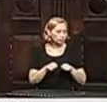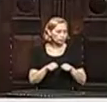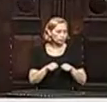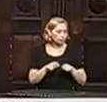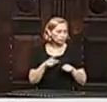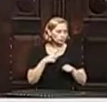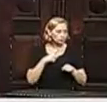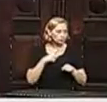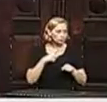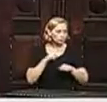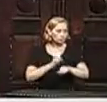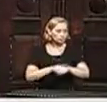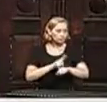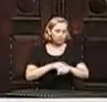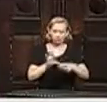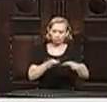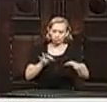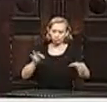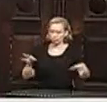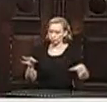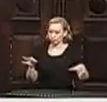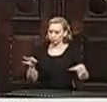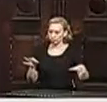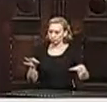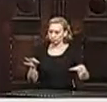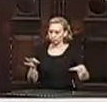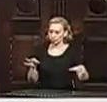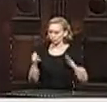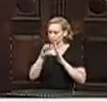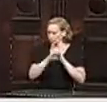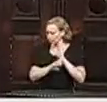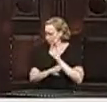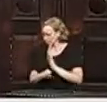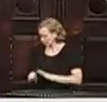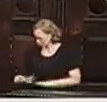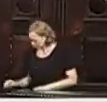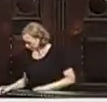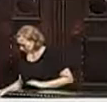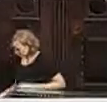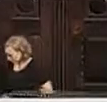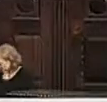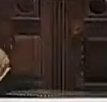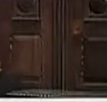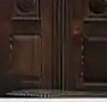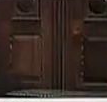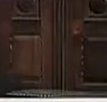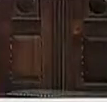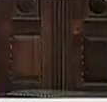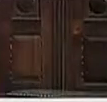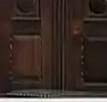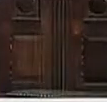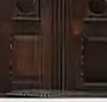prazo para a apresentação das emendas à LOA, já que o prazo divulgado expira em